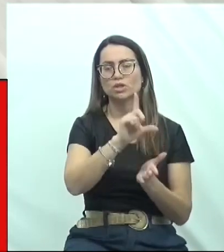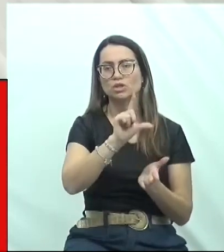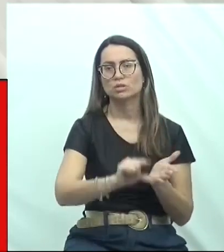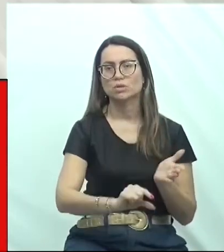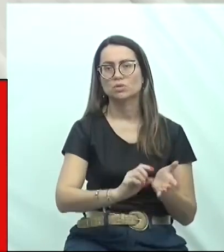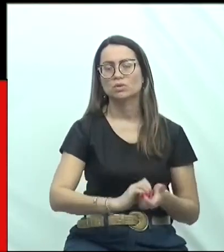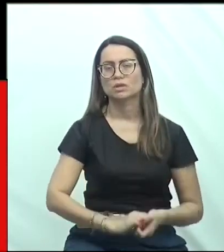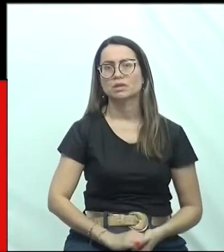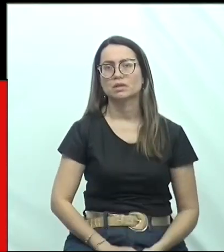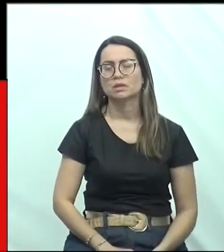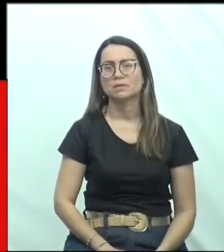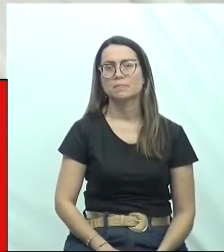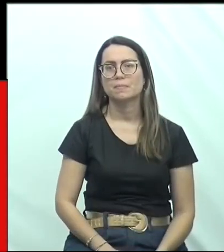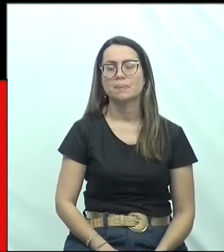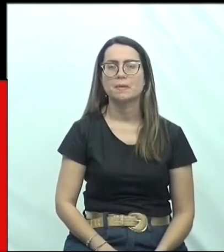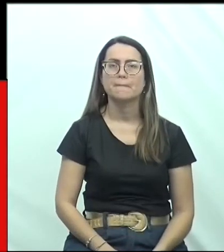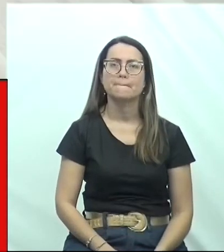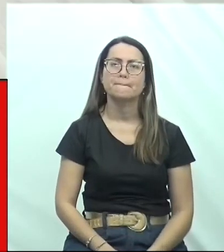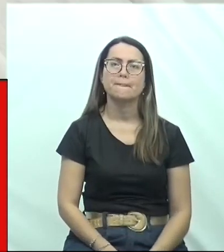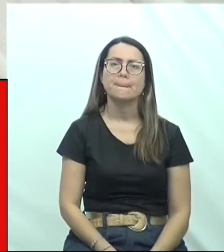tributário e não